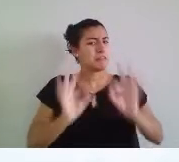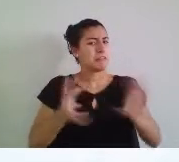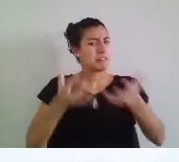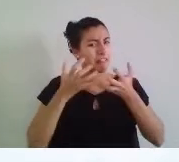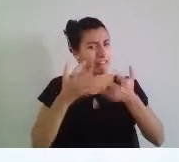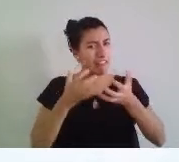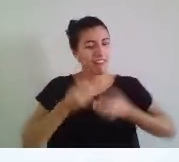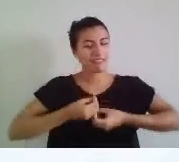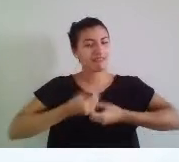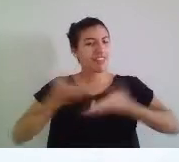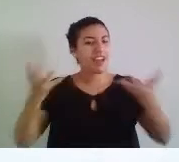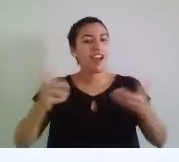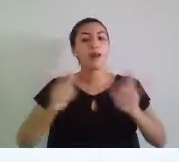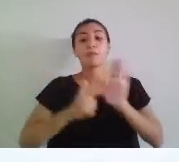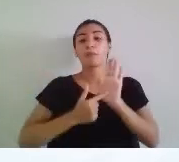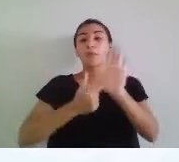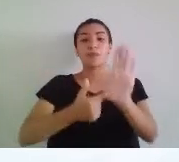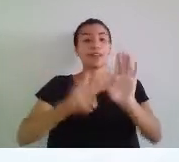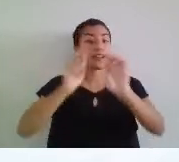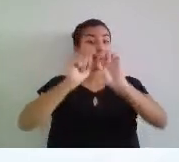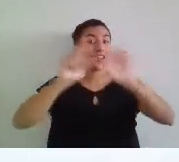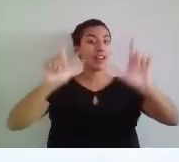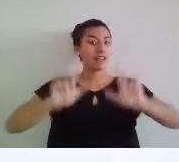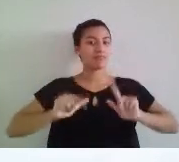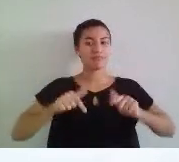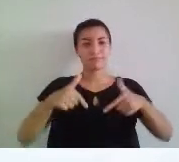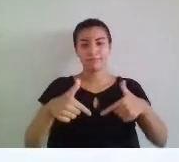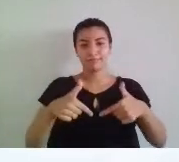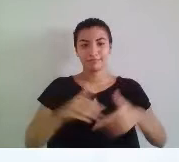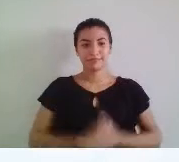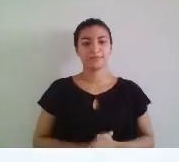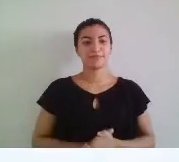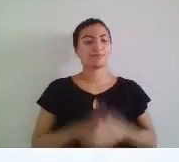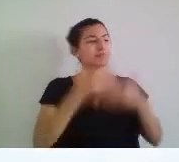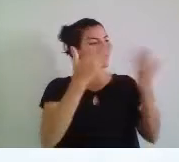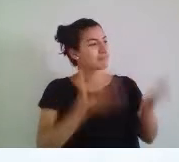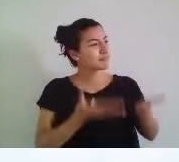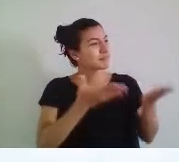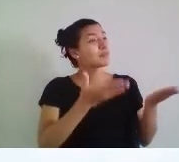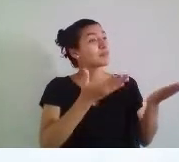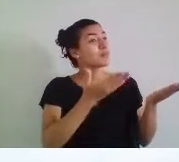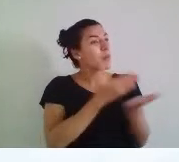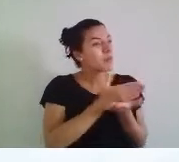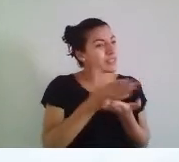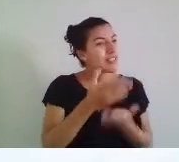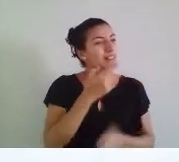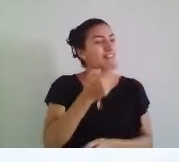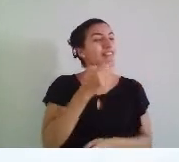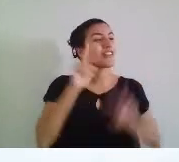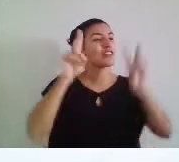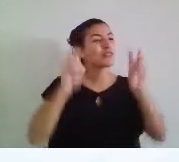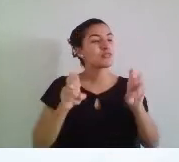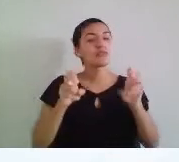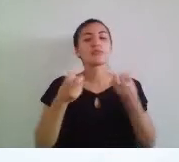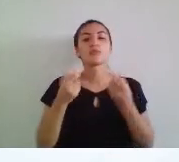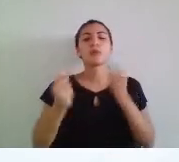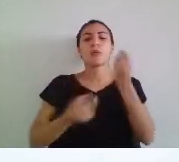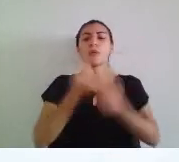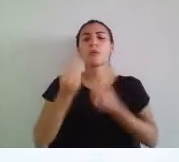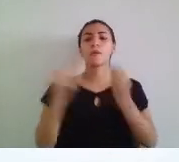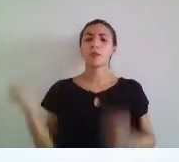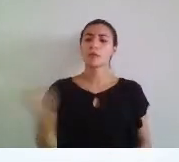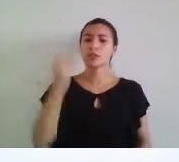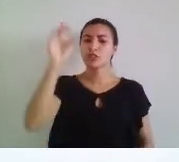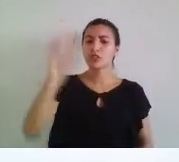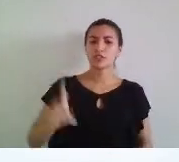dar destaque para essas ações. Doutora, então vamos começar a falar então sobre a ambivalência do direito do